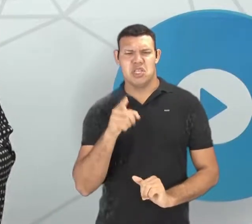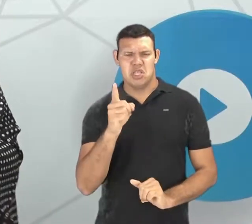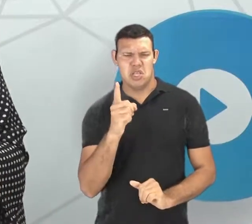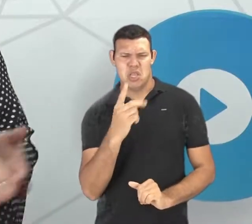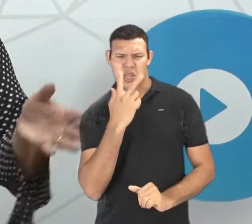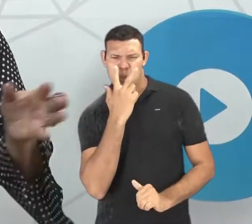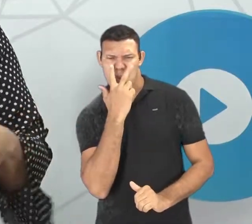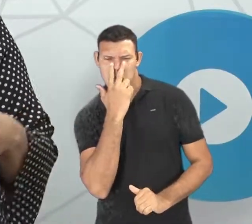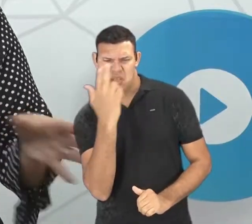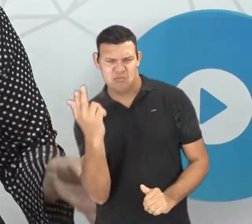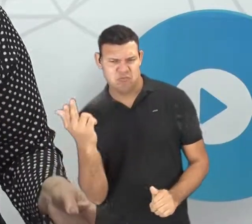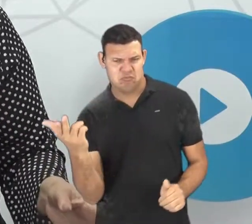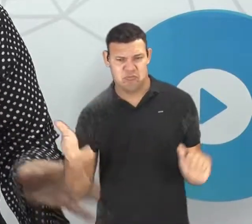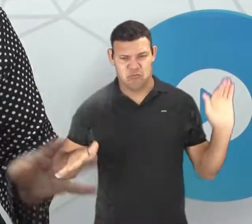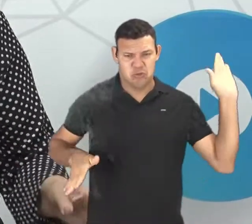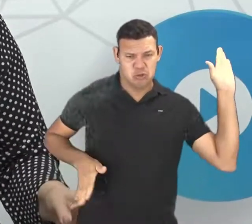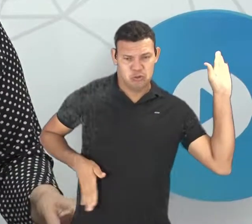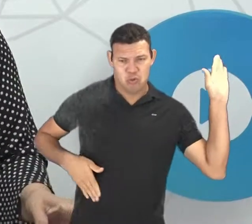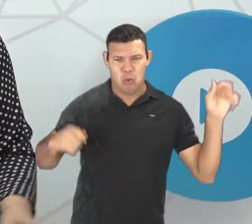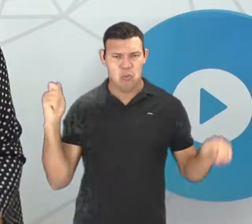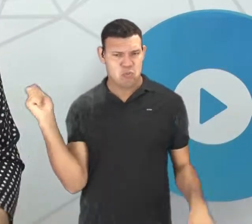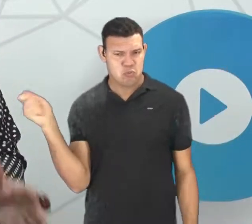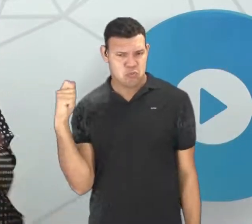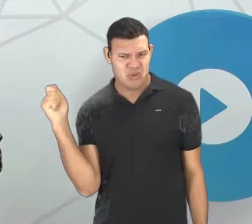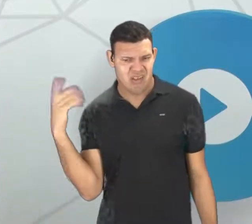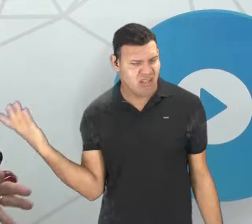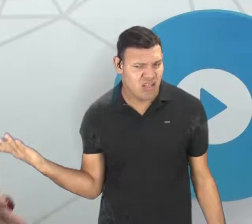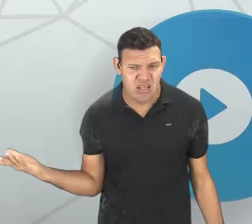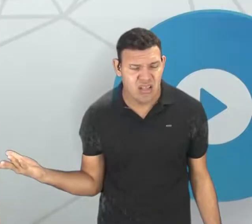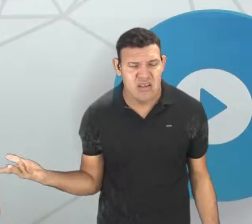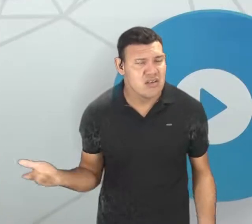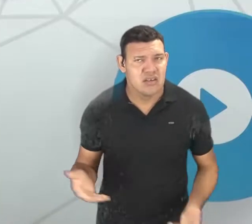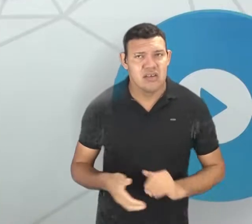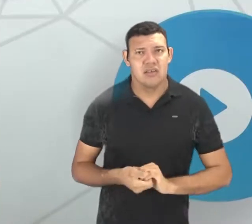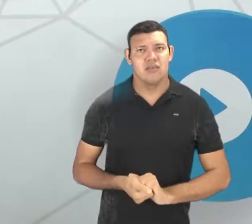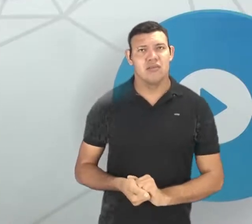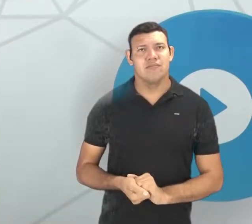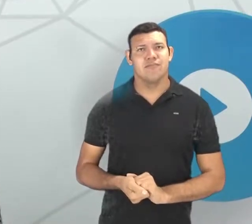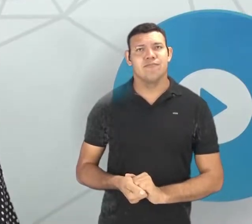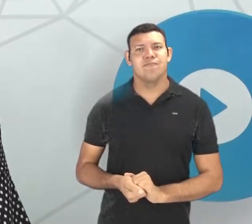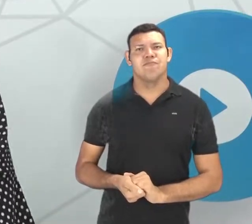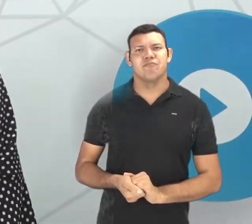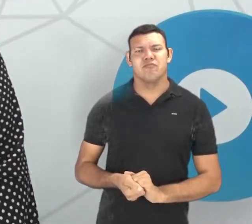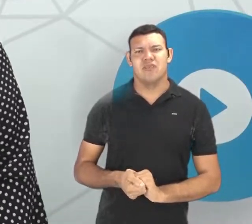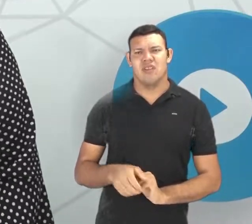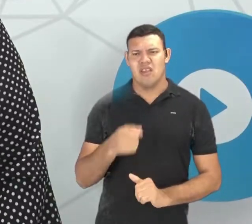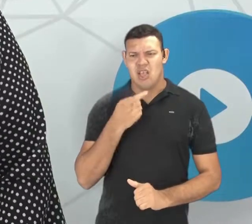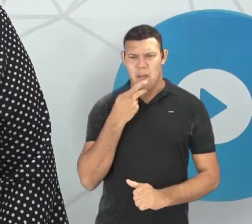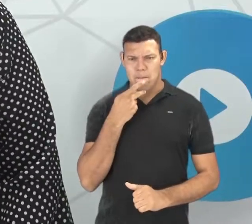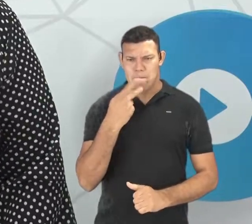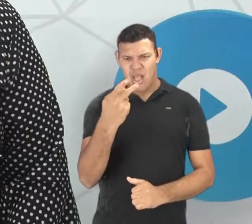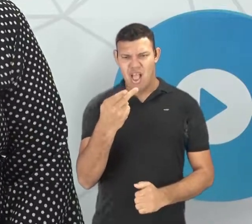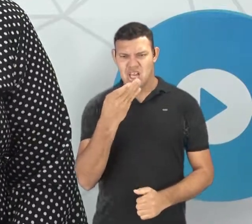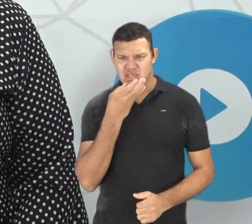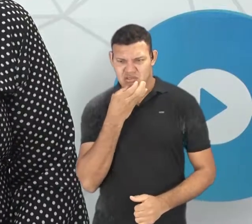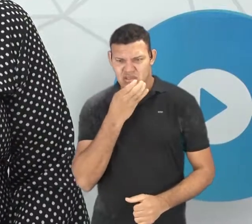parecendo uma pessoa inadequada, vamos dizer assim. É uma pessoa que não... Enfim, aí ele usa o palavrão.